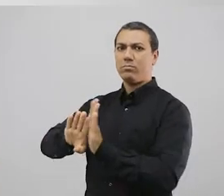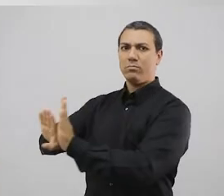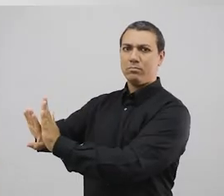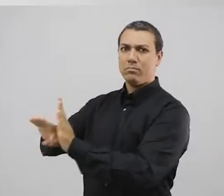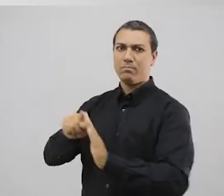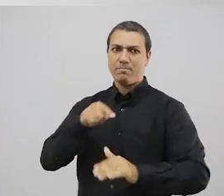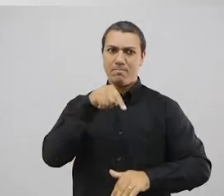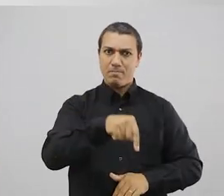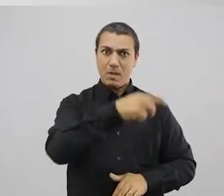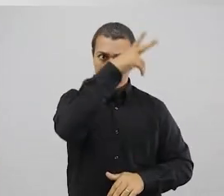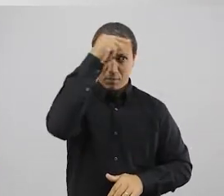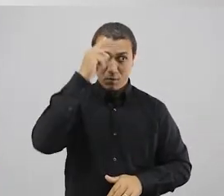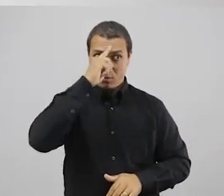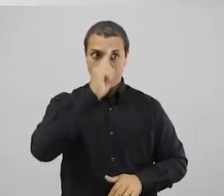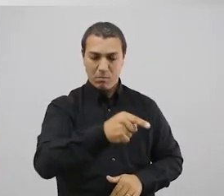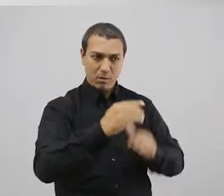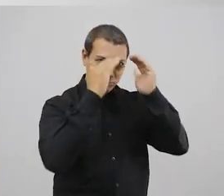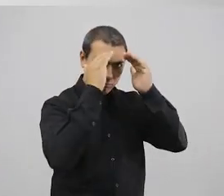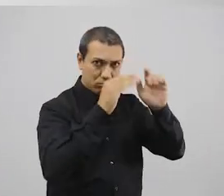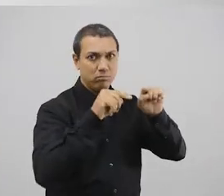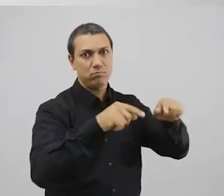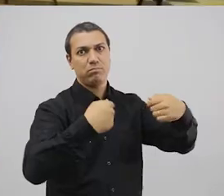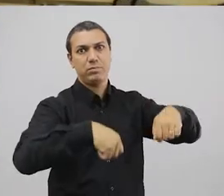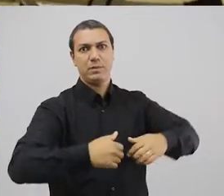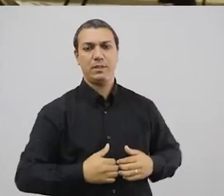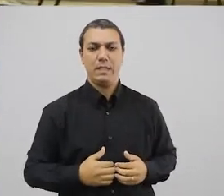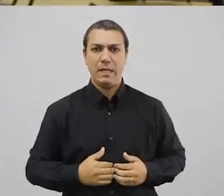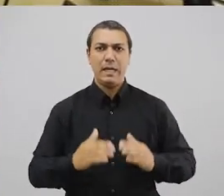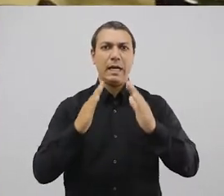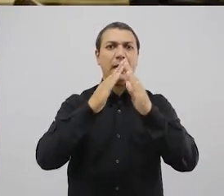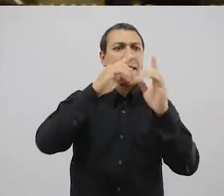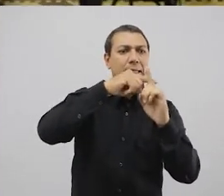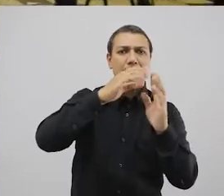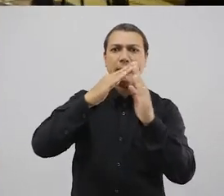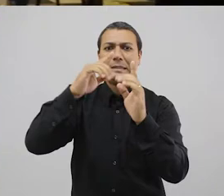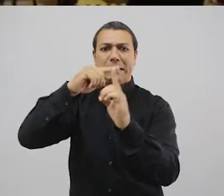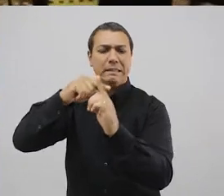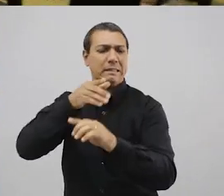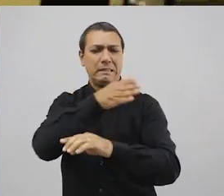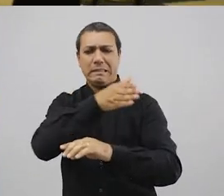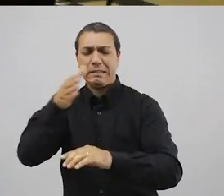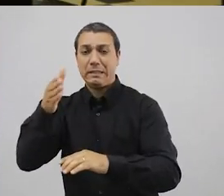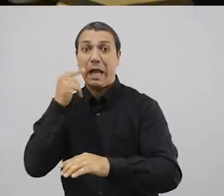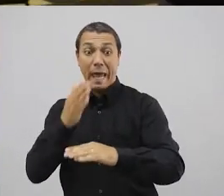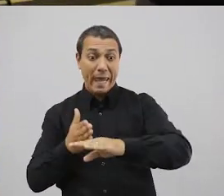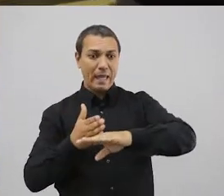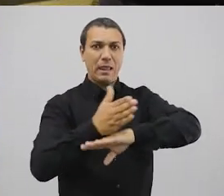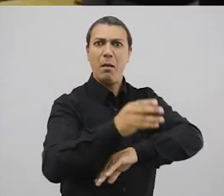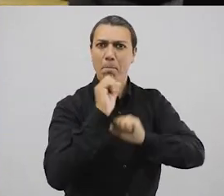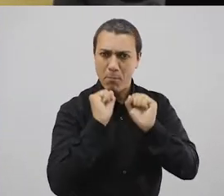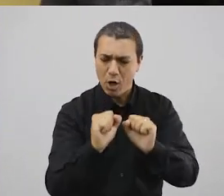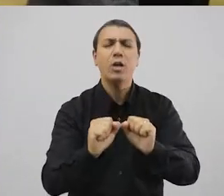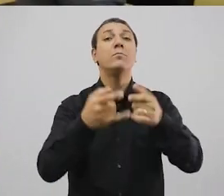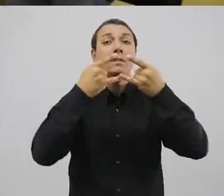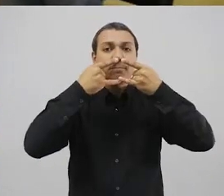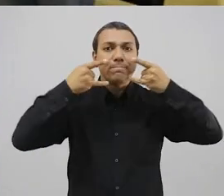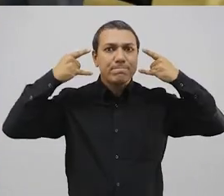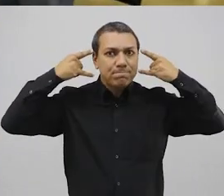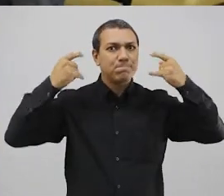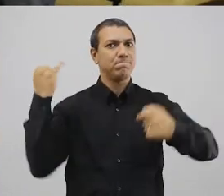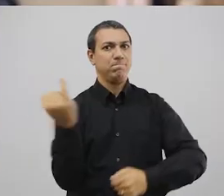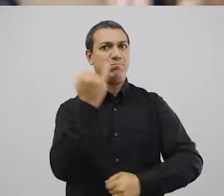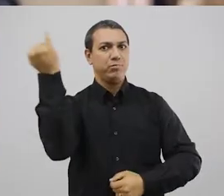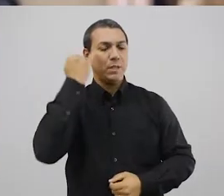estaduais neste caso valem as normas da prefeitura nas igrejas templos e centros só é permitida a entrada com